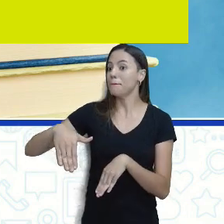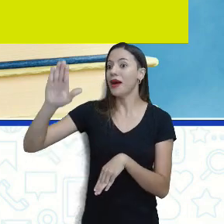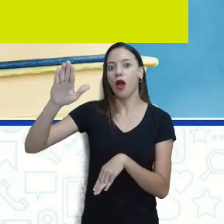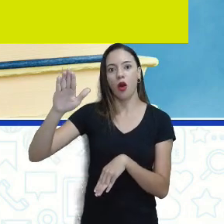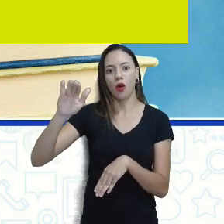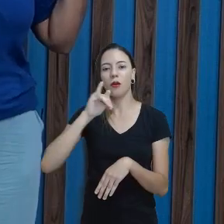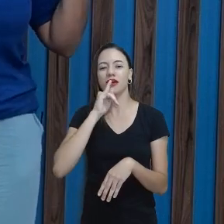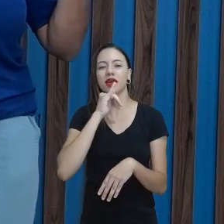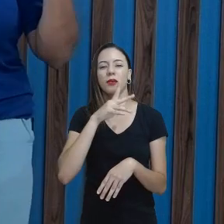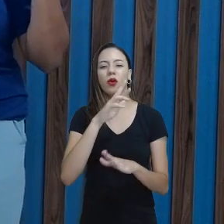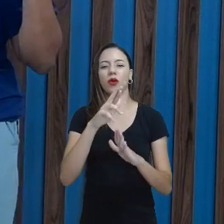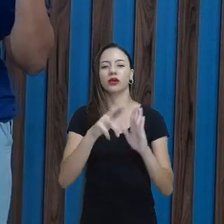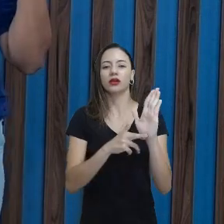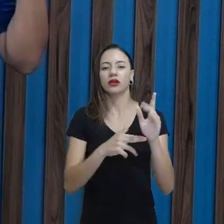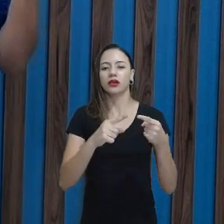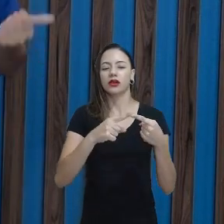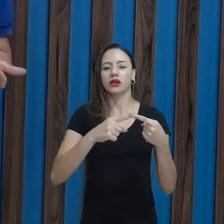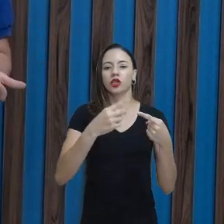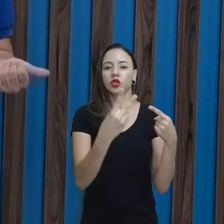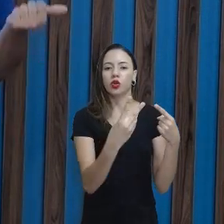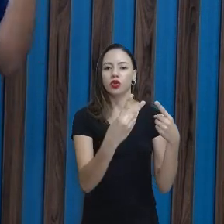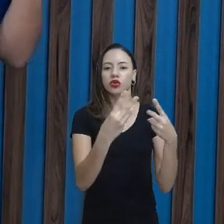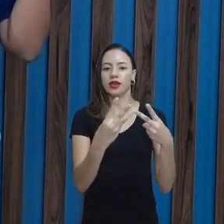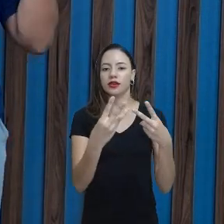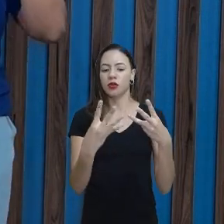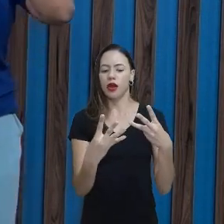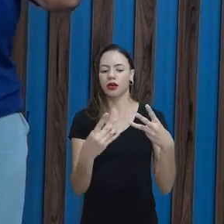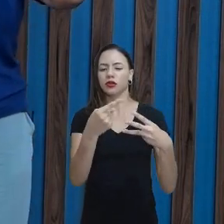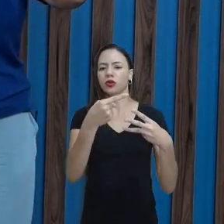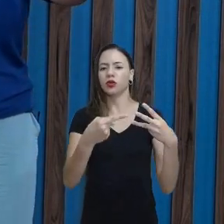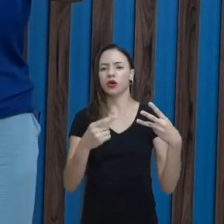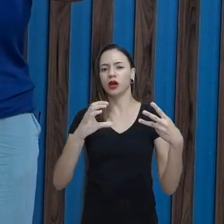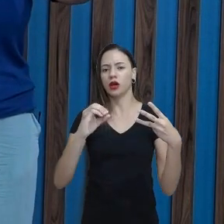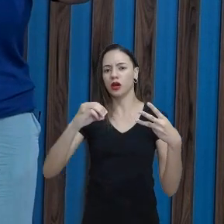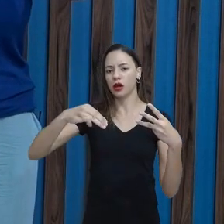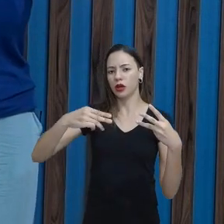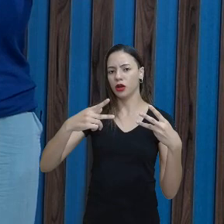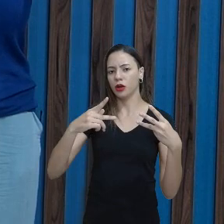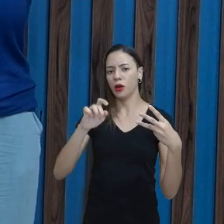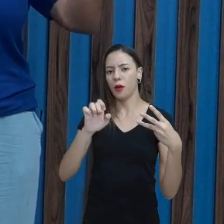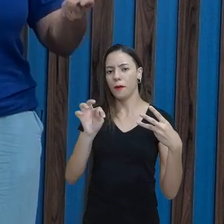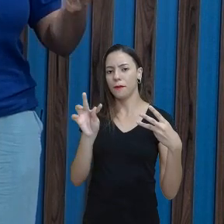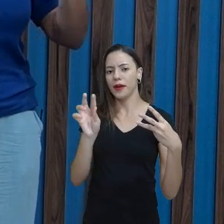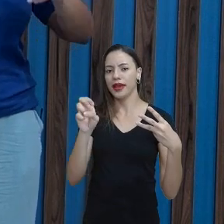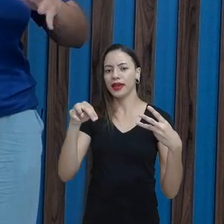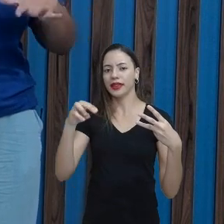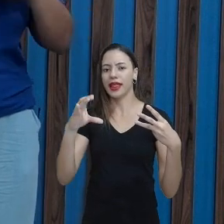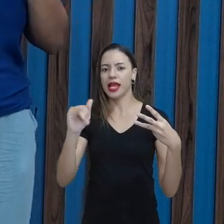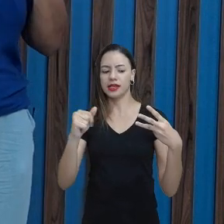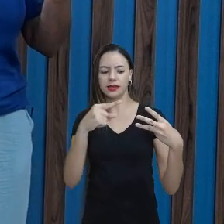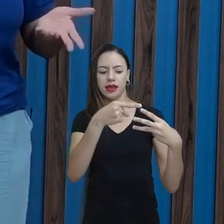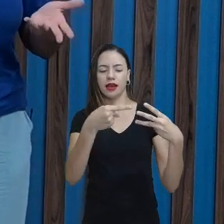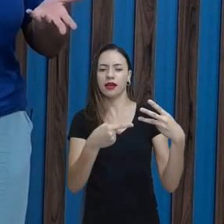que é de abordagem ao tema, que é de